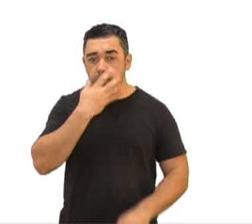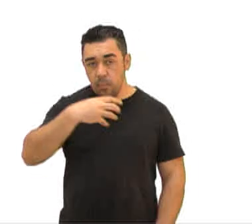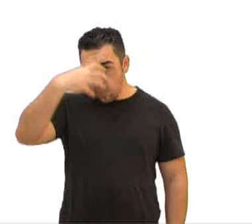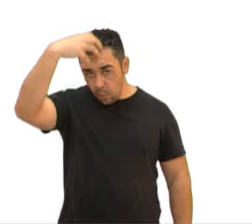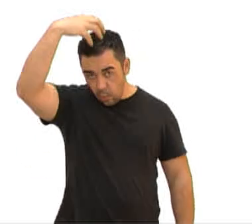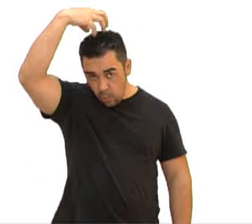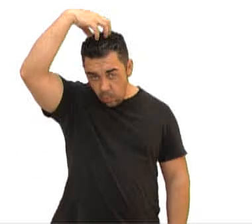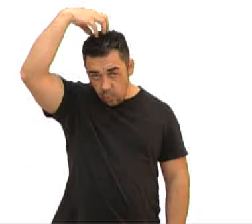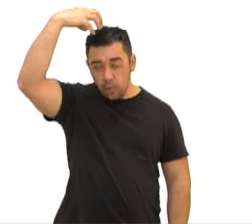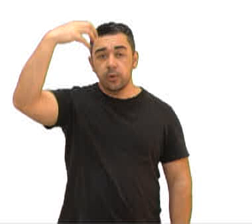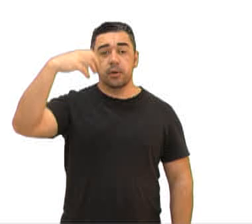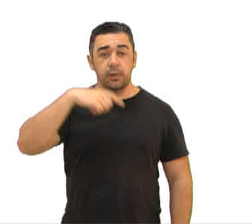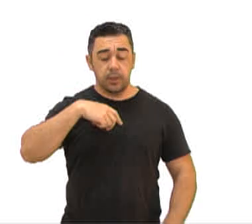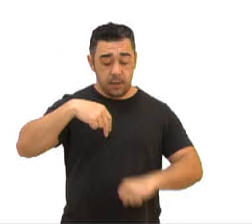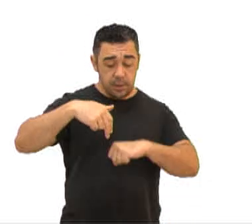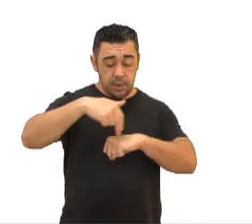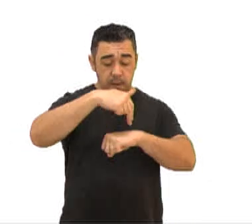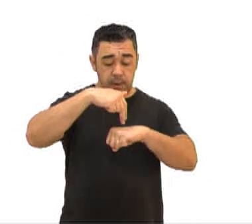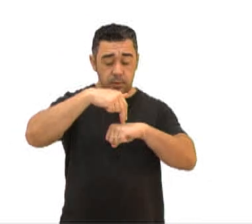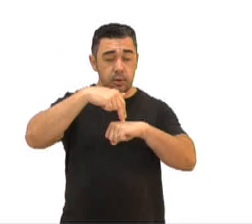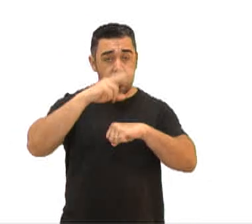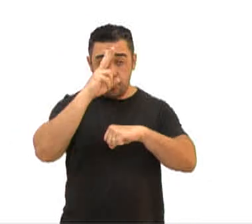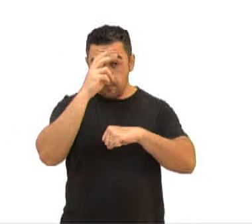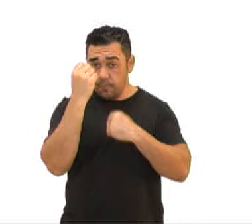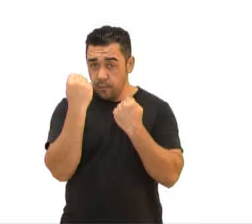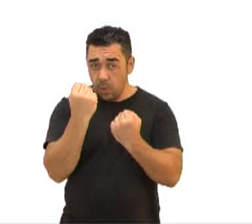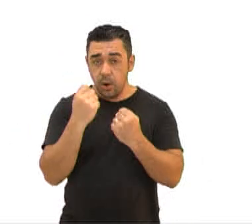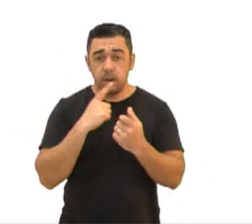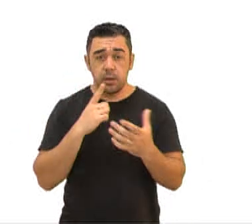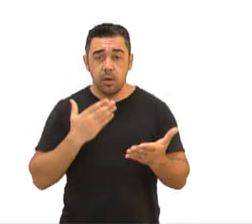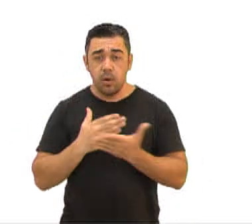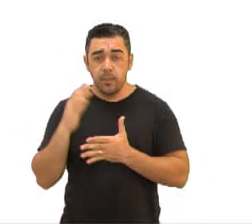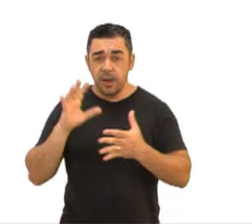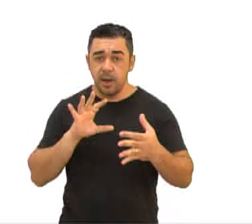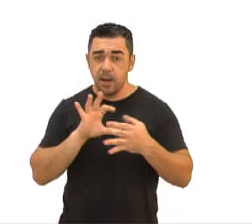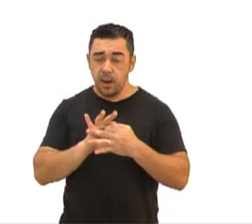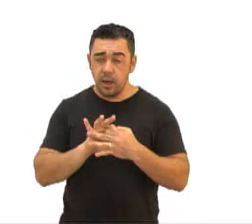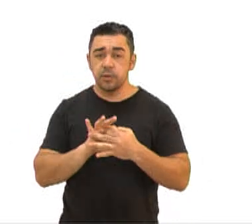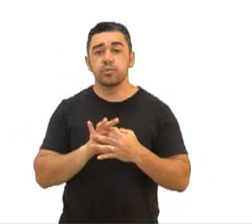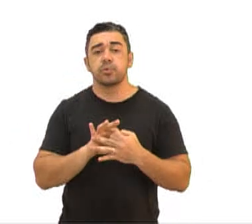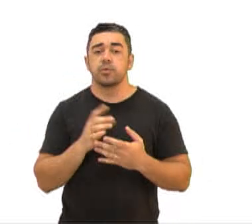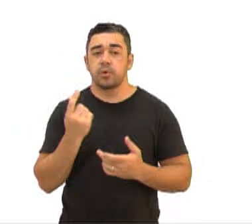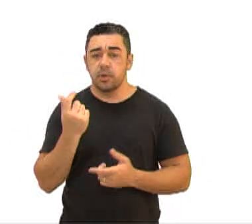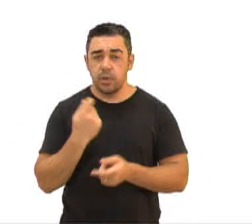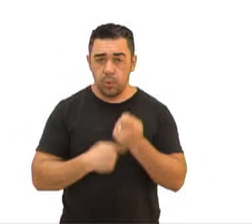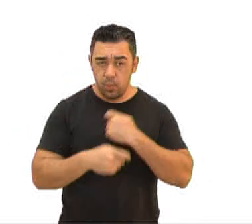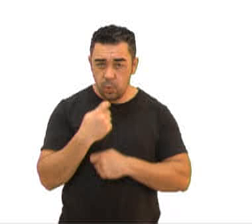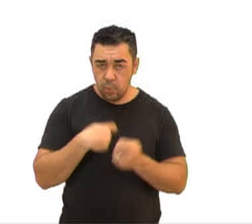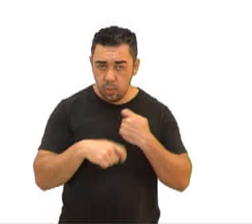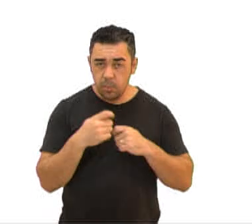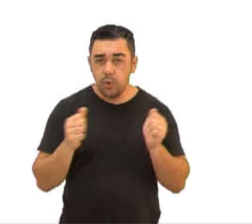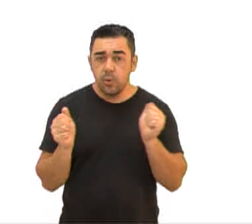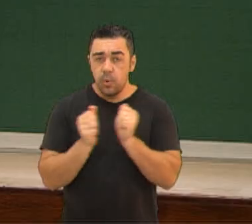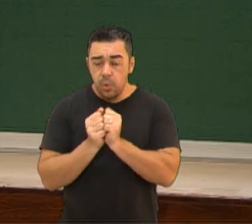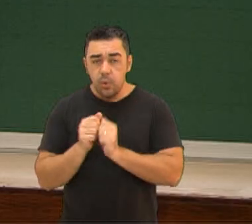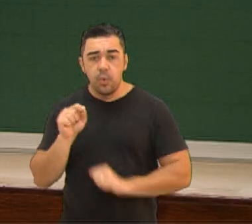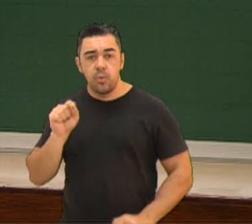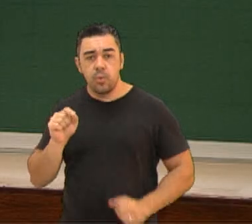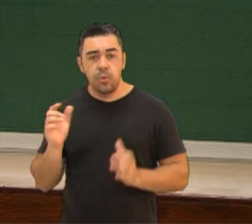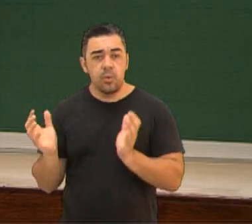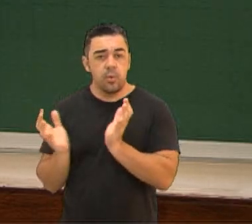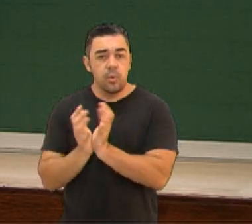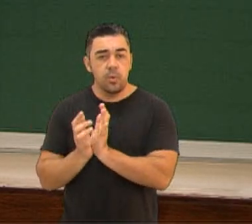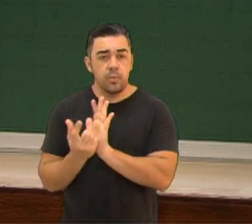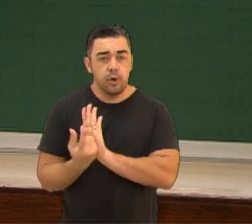elas se fortalecem e elas vão estabelecer laços econômicos com a burguesia. E é nesse momento uma coisa que eu